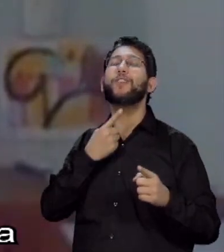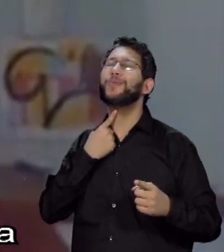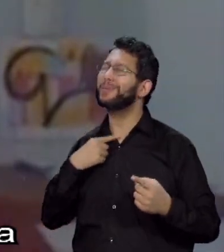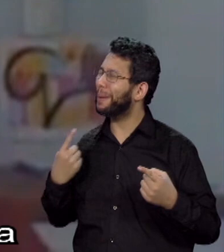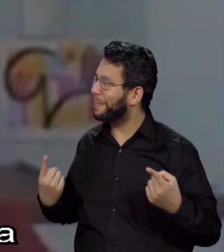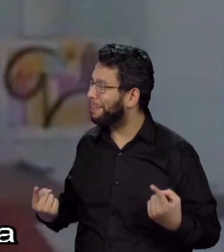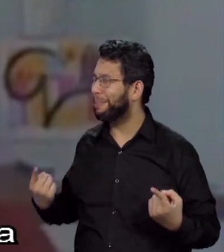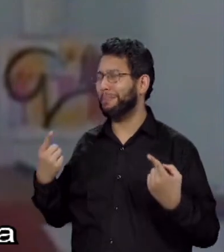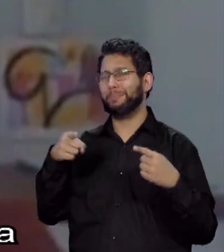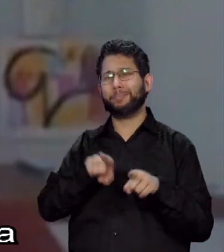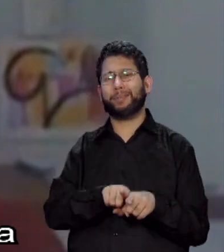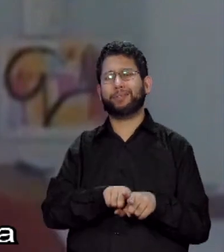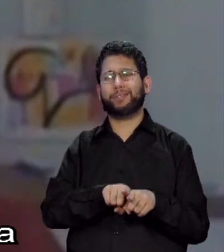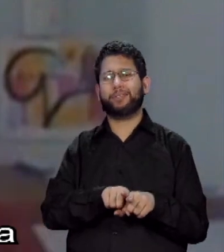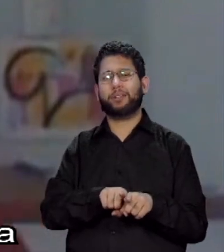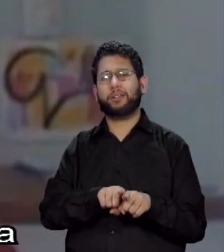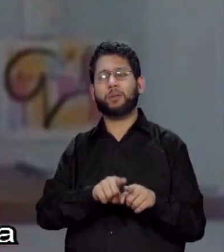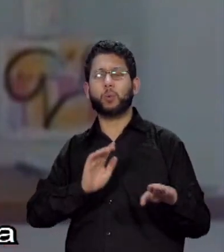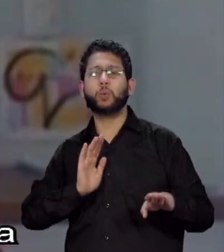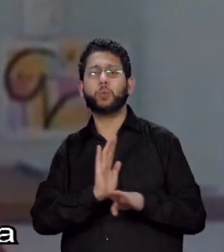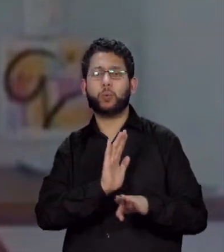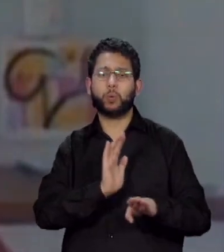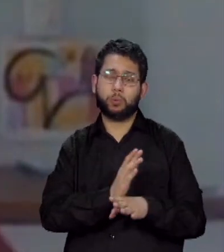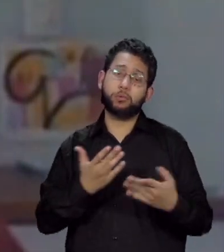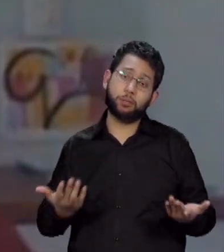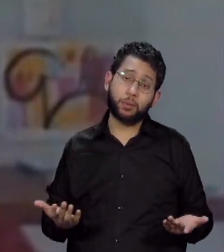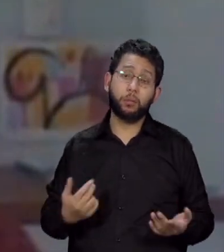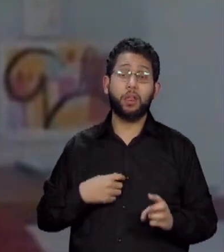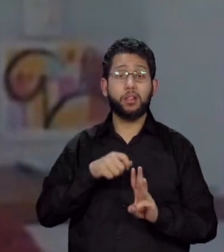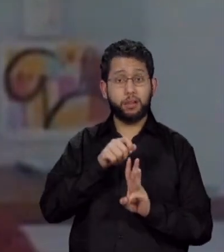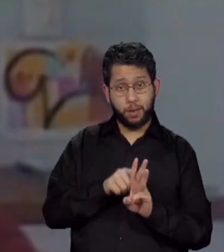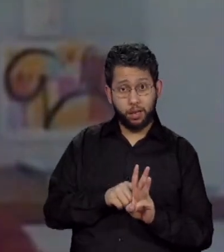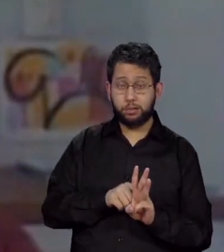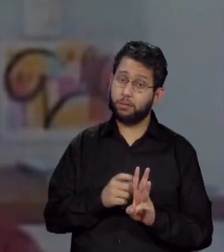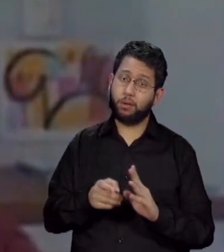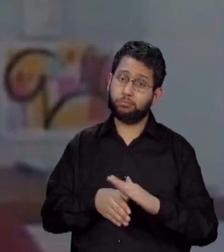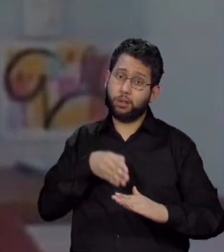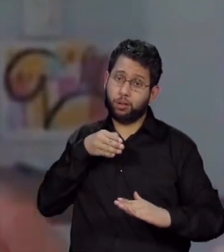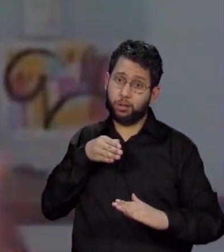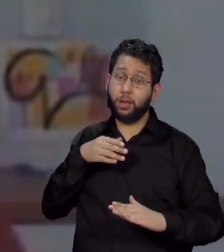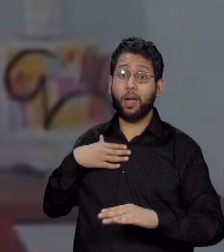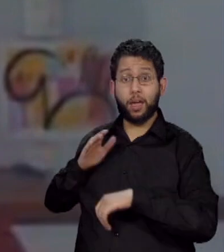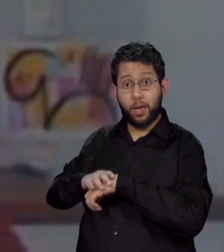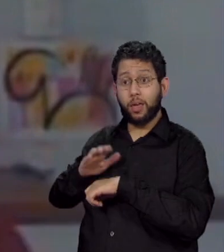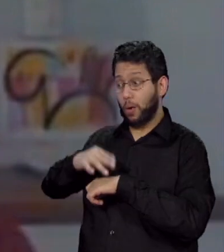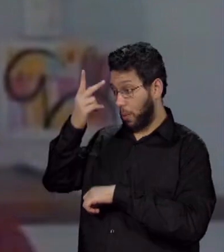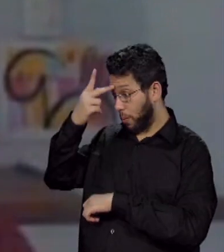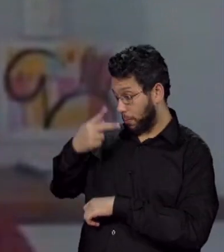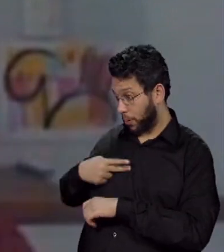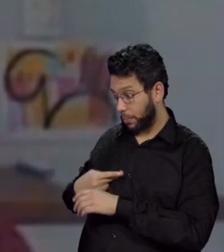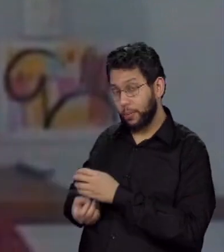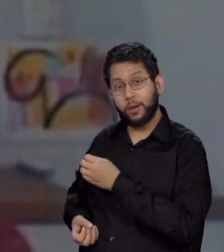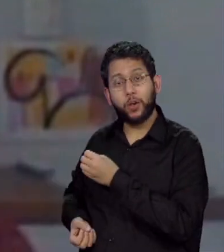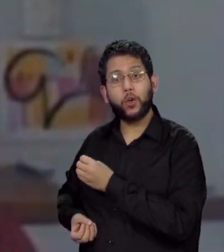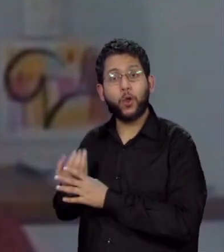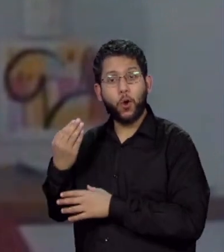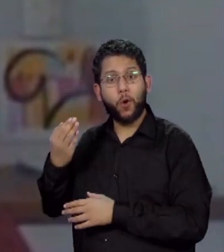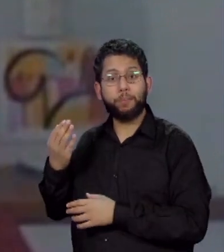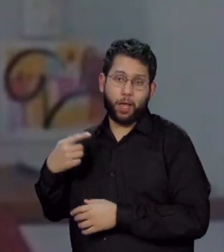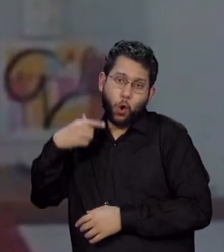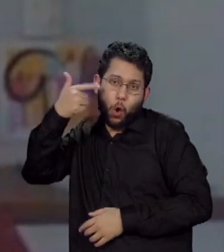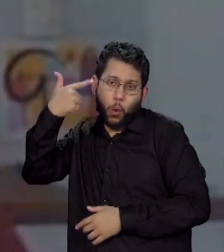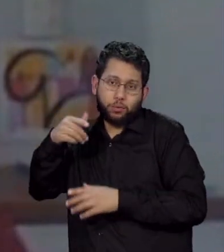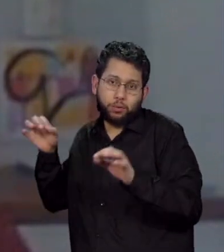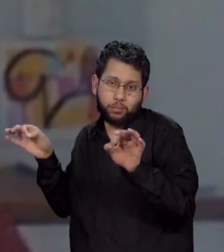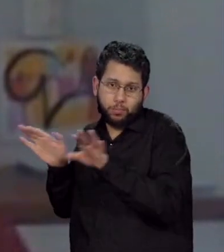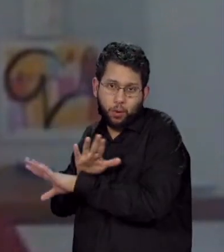trabalhando ao lado dessa instituição. E foi mais ou menos nessa época que eu resolvi fundar, e foi na minha volta de Londres também, que